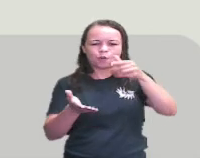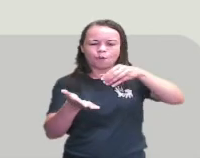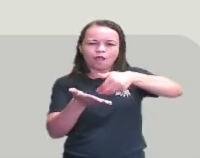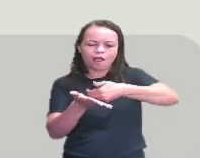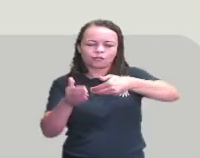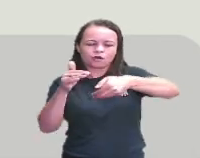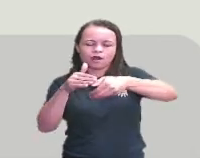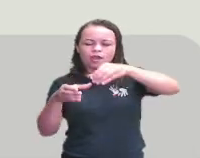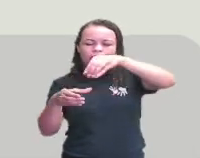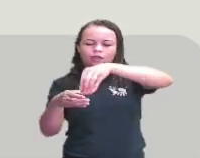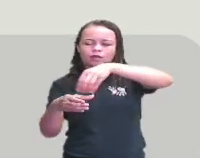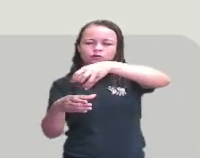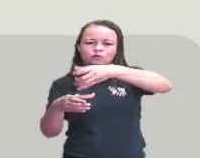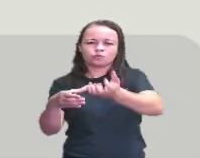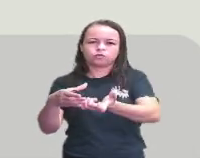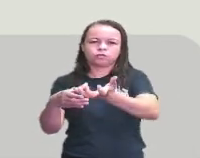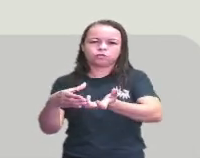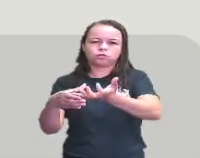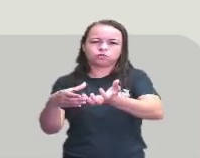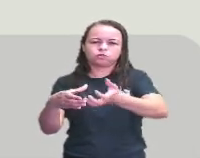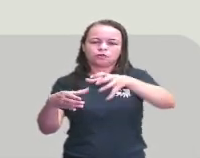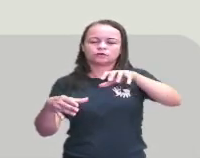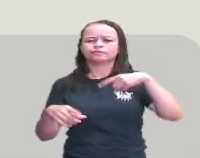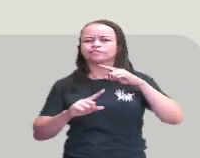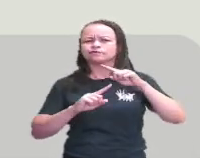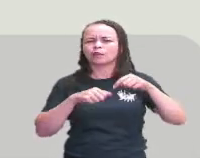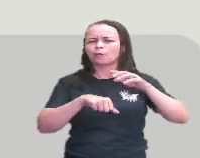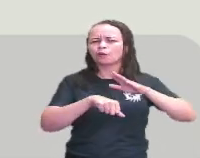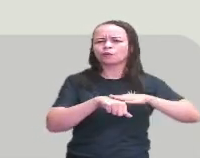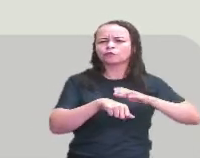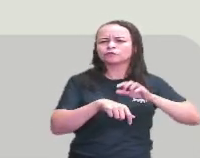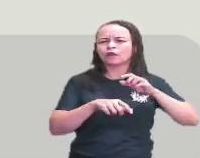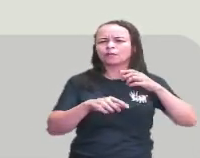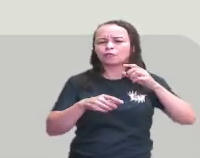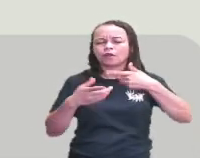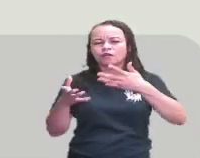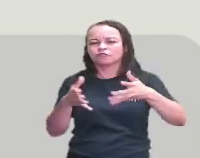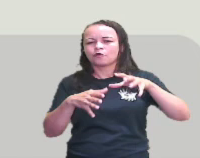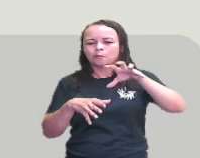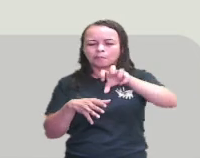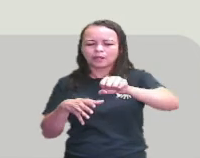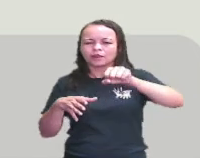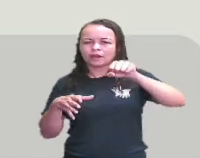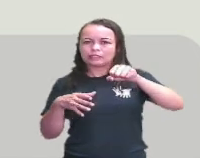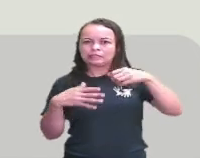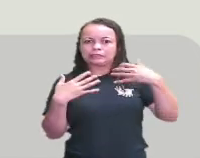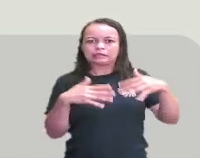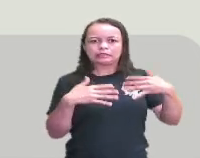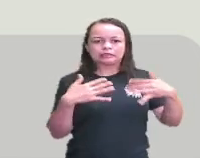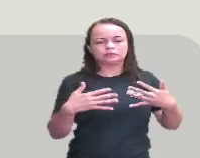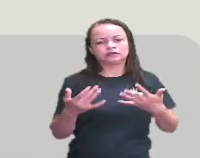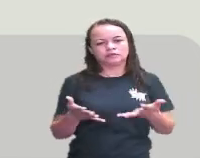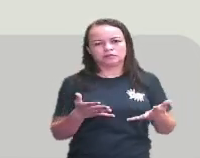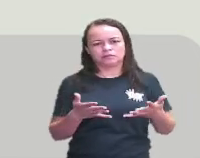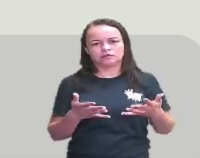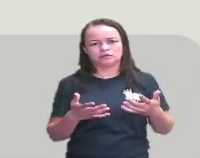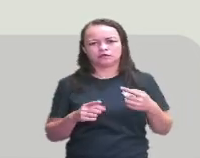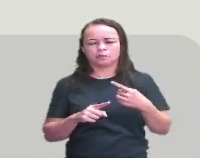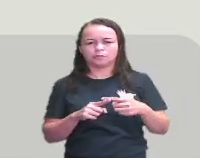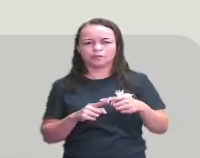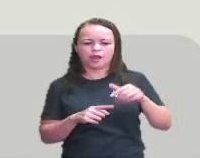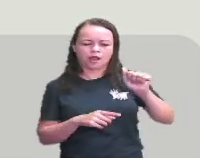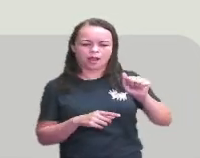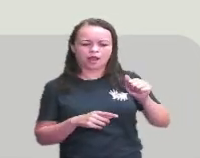panela. Após alguns minutos, foi pegar a colher e acabou se queimando. Letra A, porque a colher estava quente.